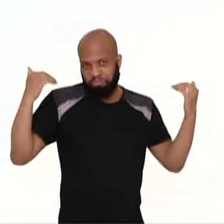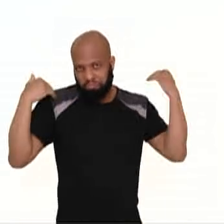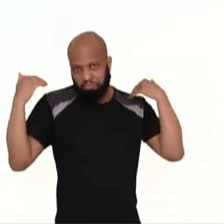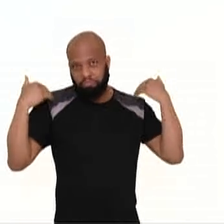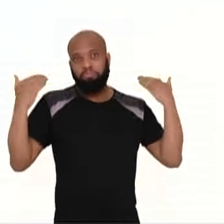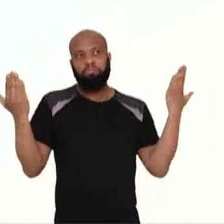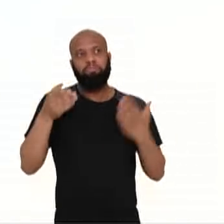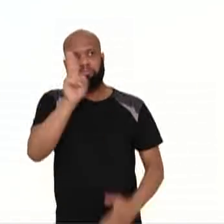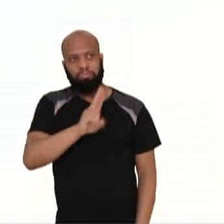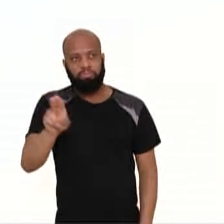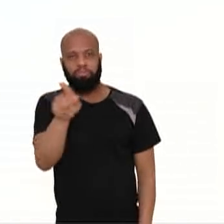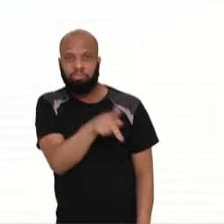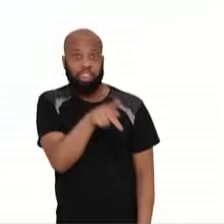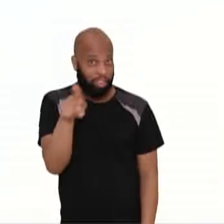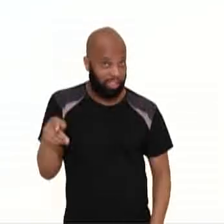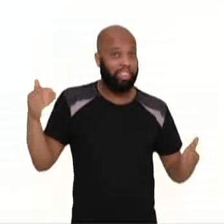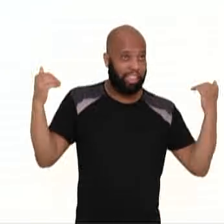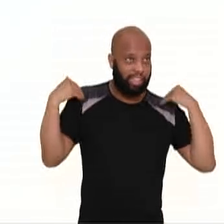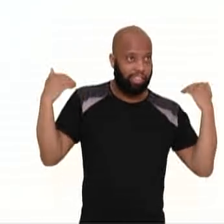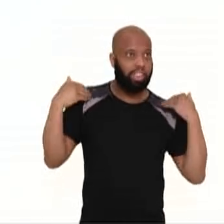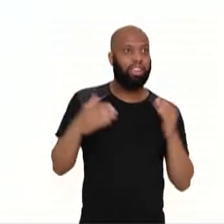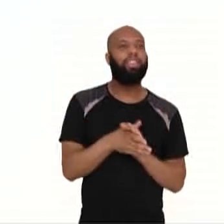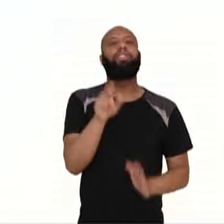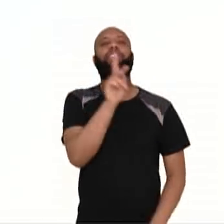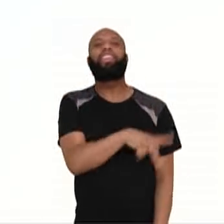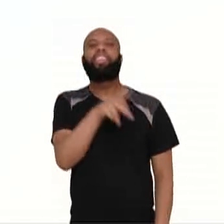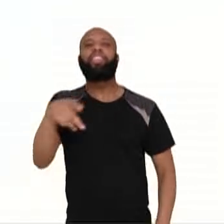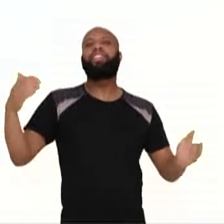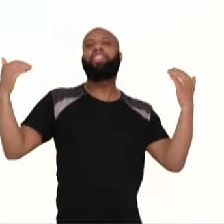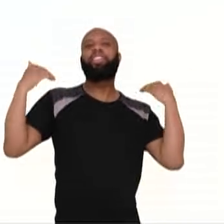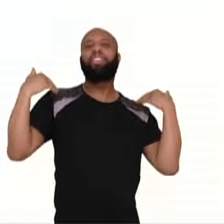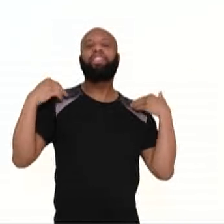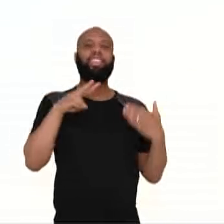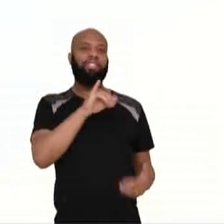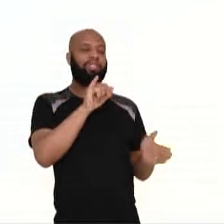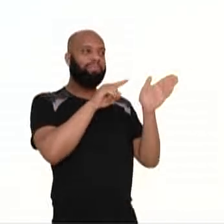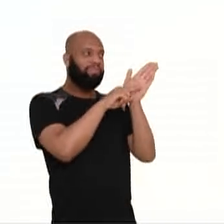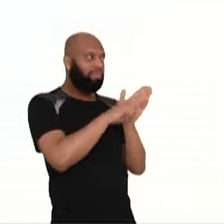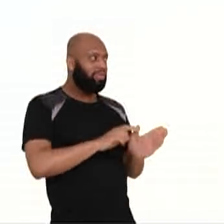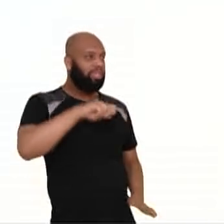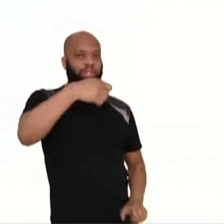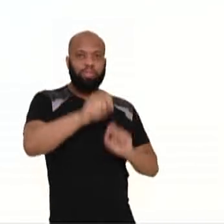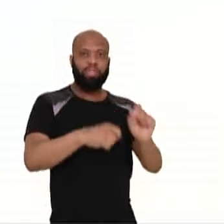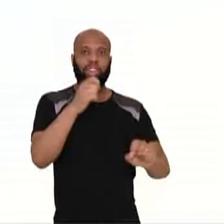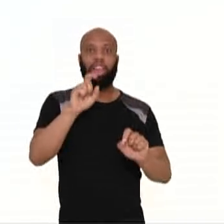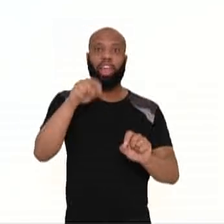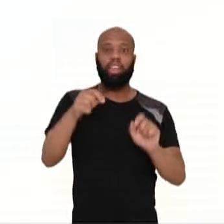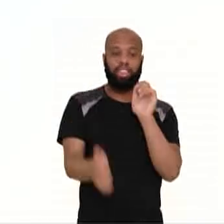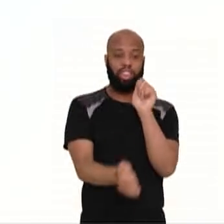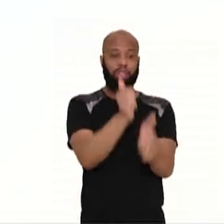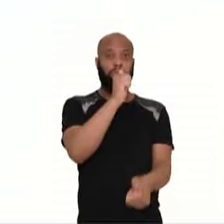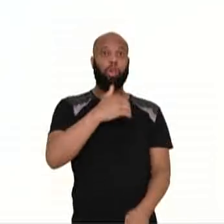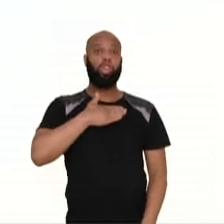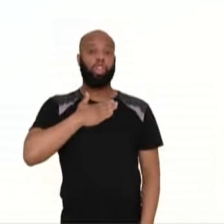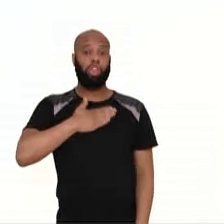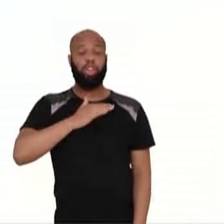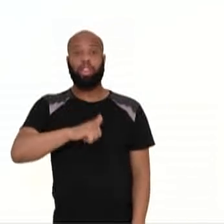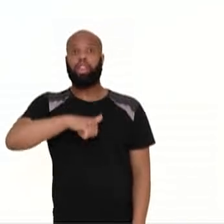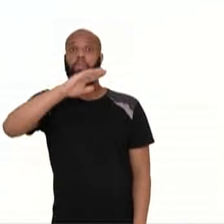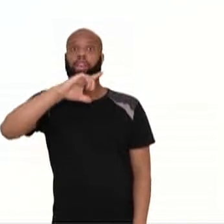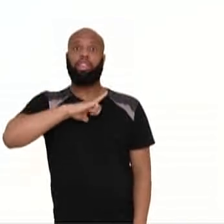Então vamos usar ele. O professor de educação física vai fazer uma pesquisa sobre o esporte favorito com todos